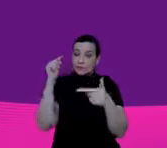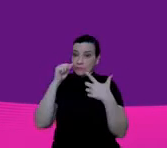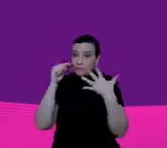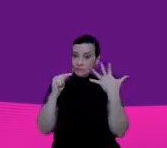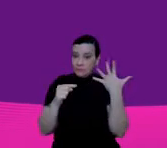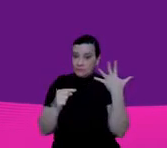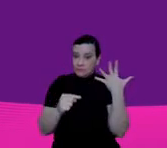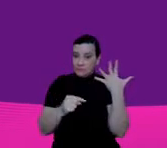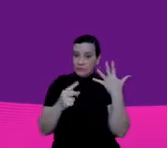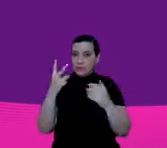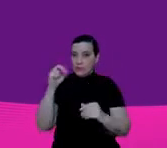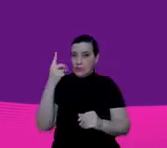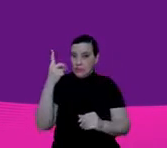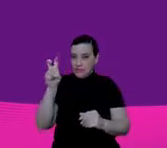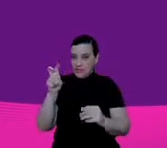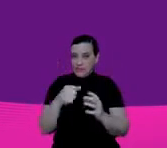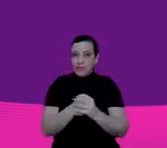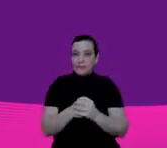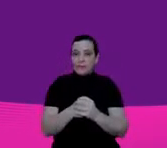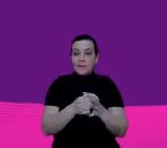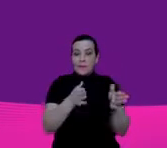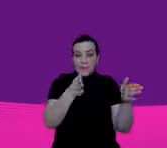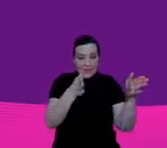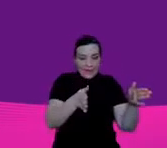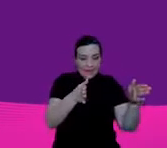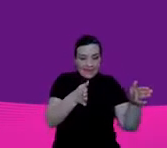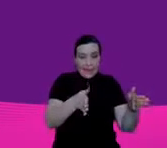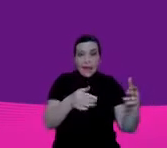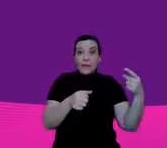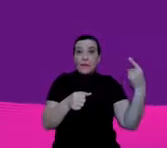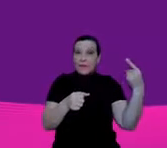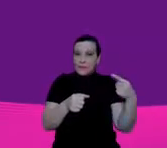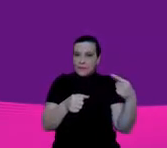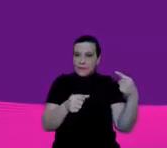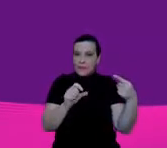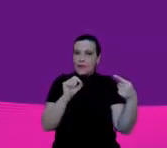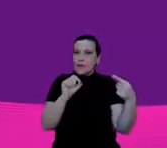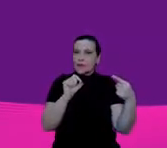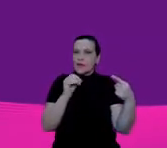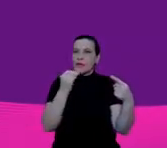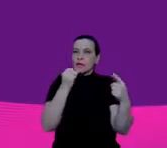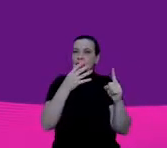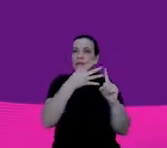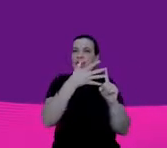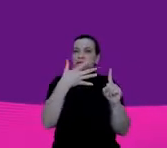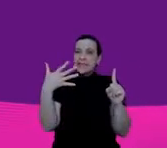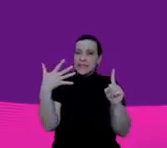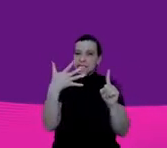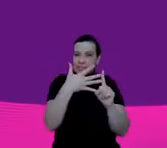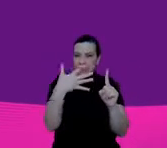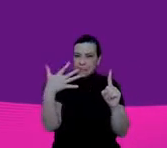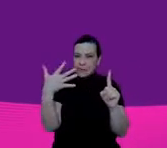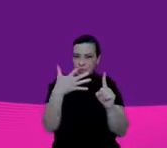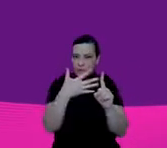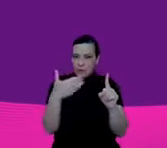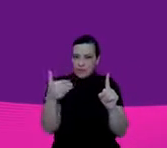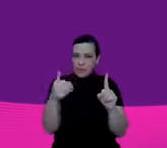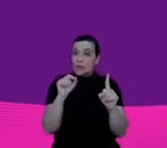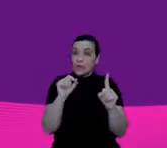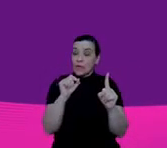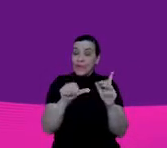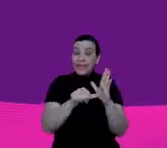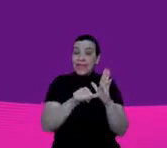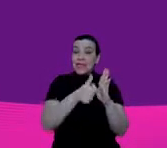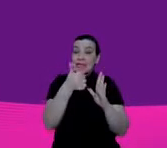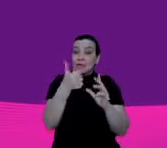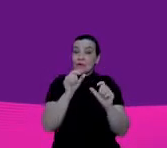Então, na primeira etapa, a gente faz o diagnóstico de uma síndrome parkinsoniana. Para isso, a gente tem um critério que é sine qua non, que é